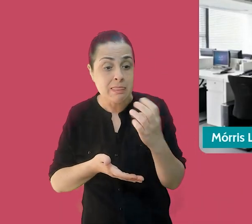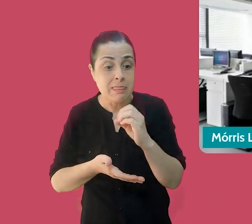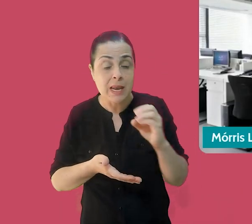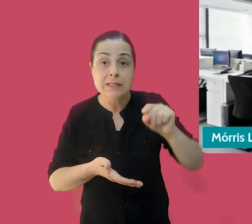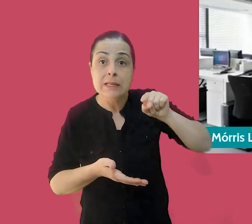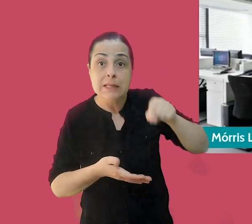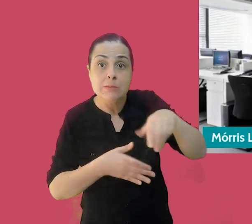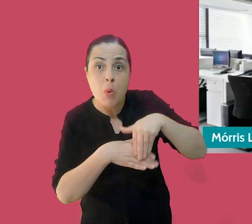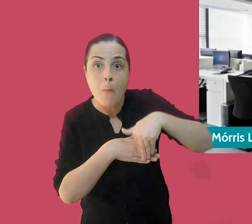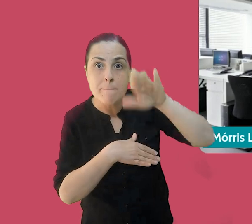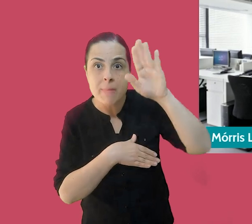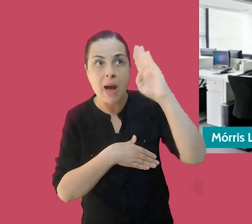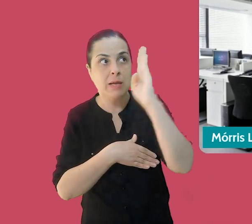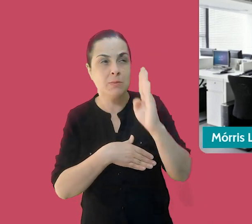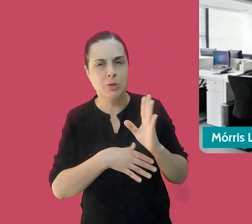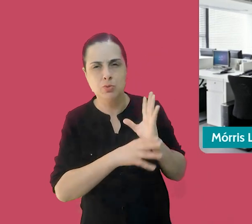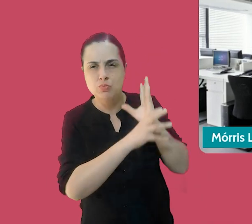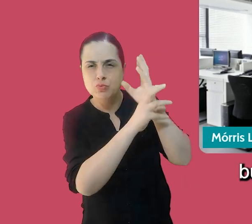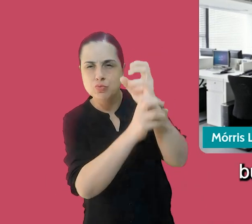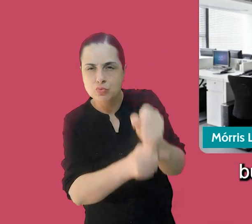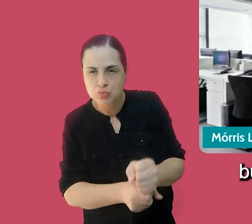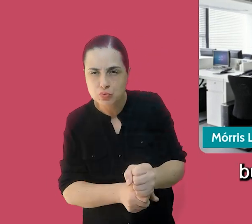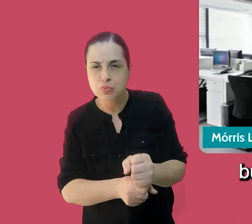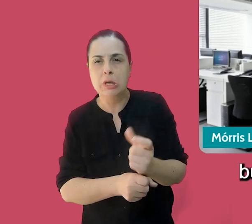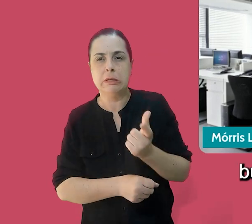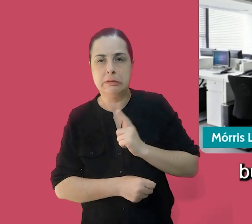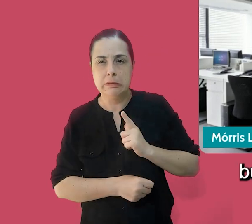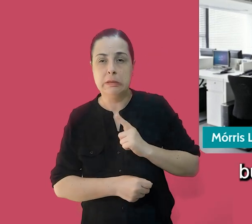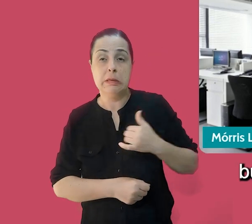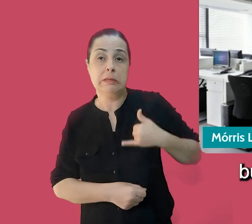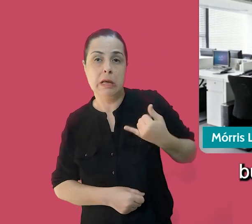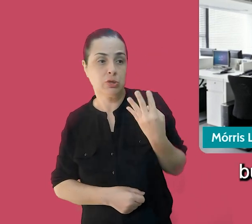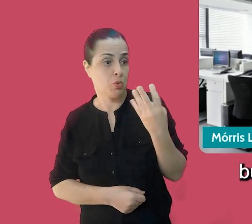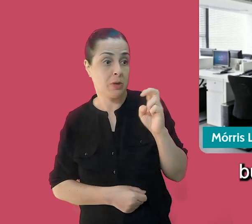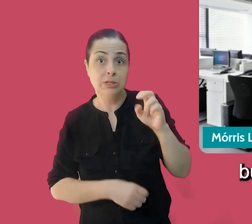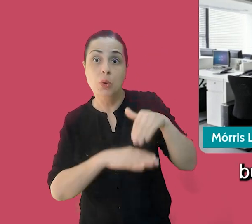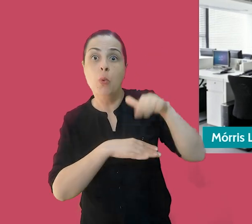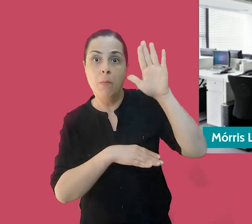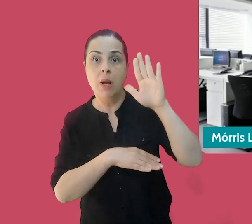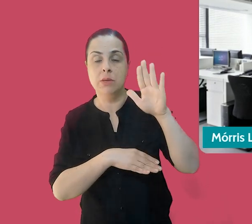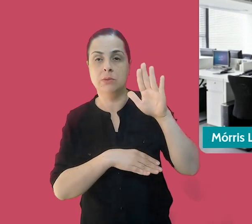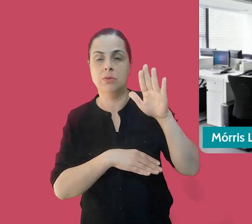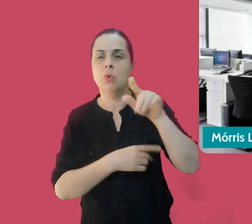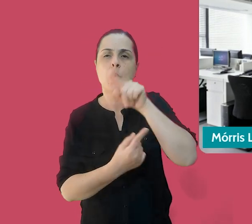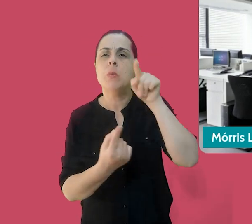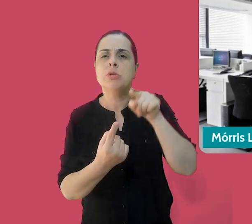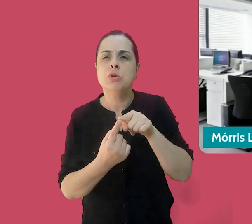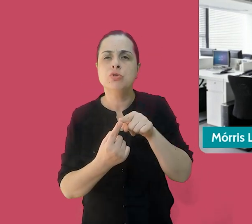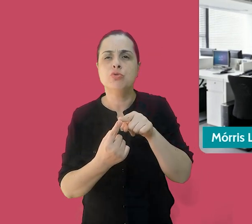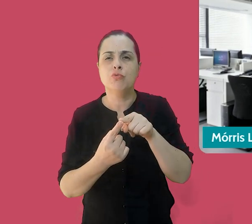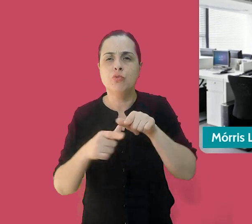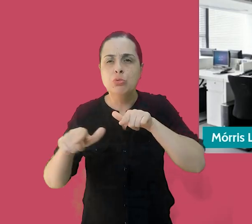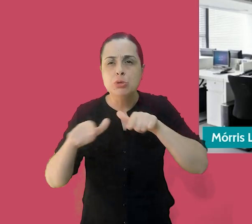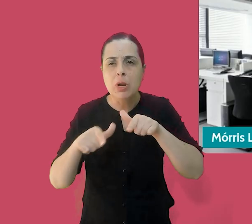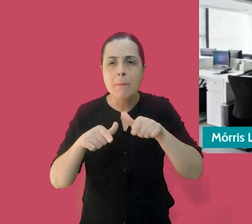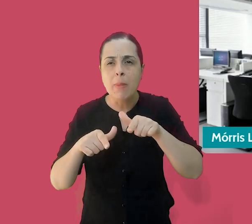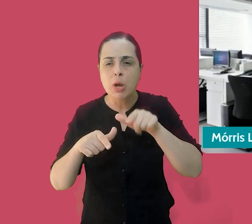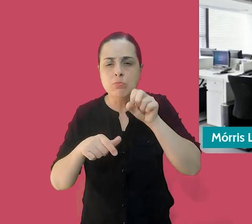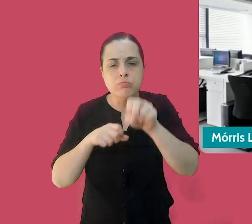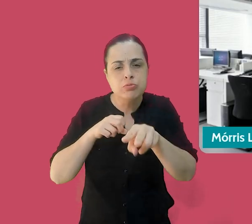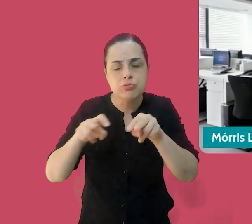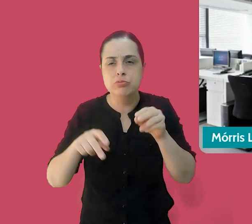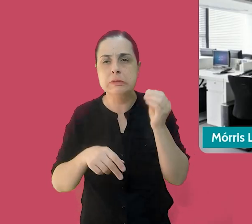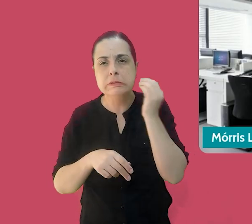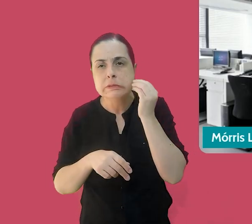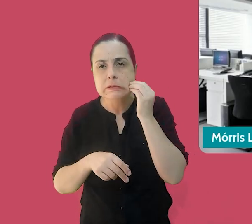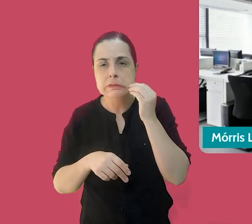são hoje 45 mais, buscando novos horizontes profissionais. Então, a gente hoje faz projetos